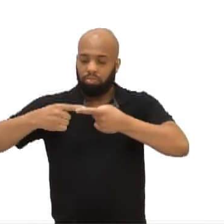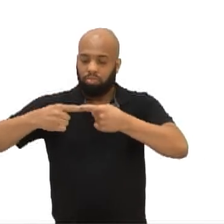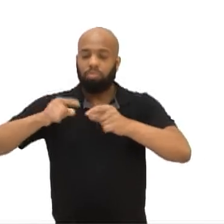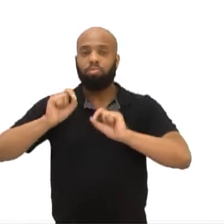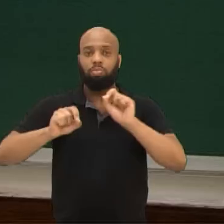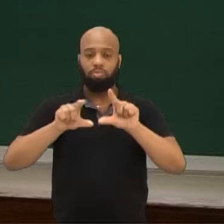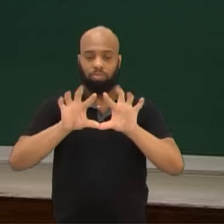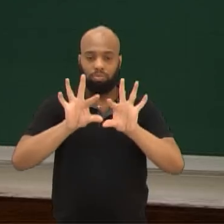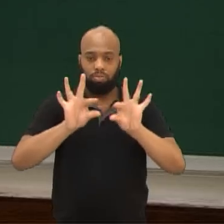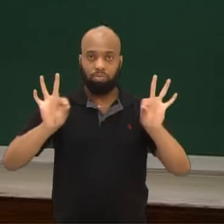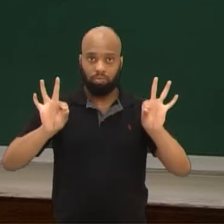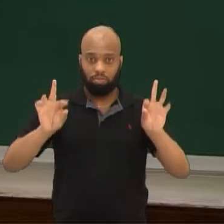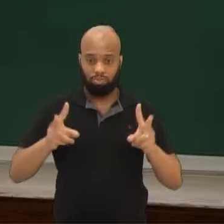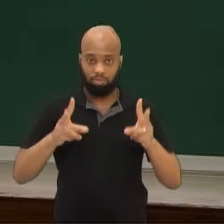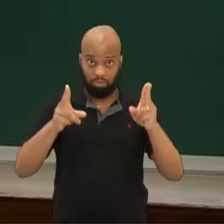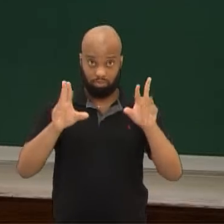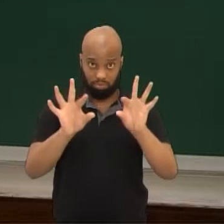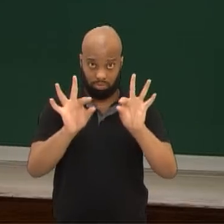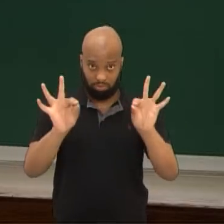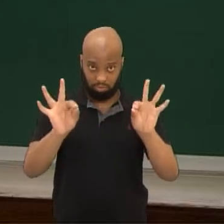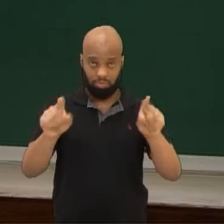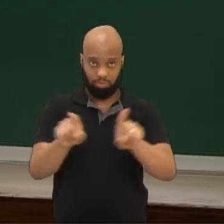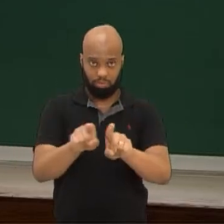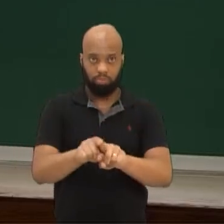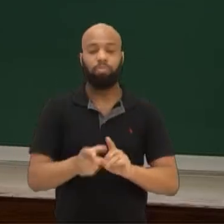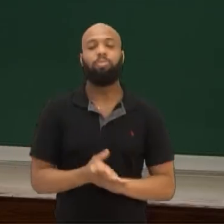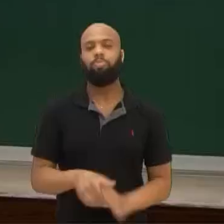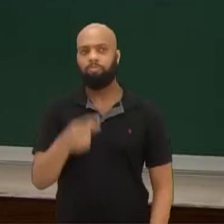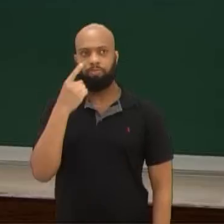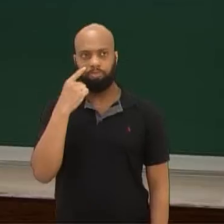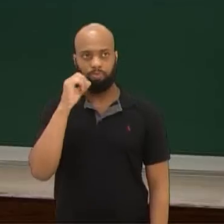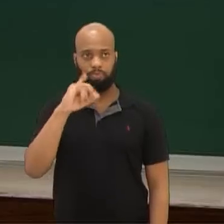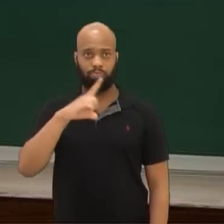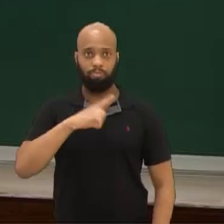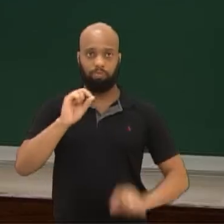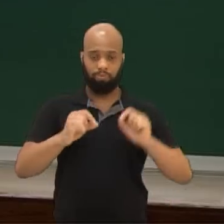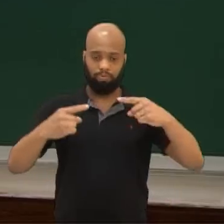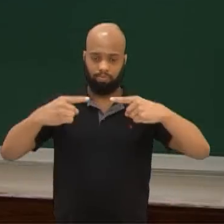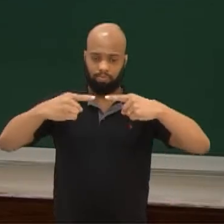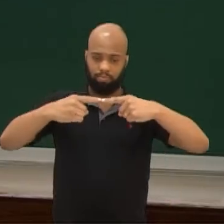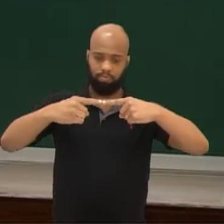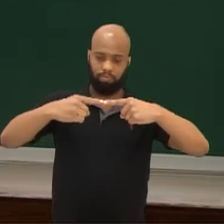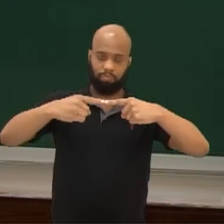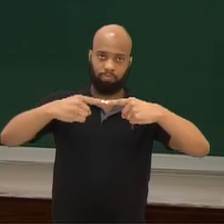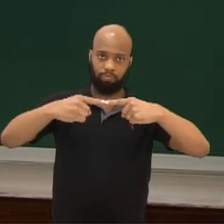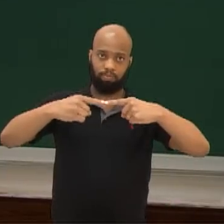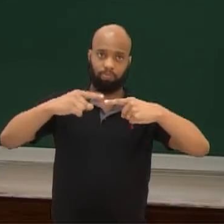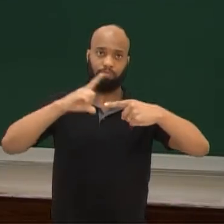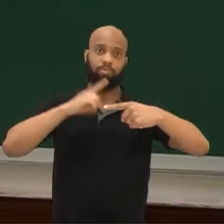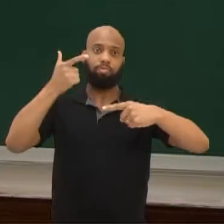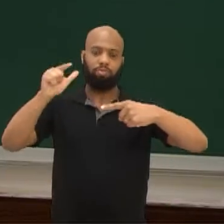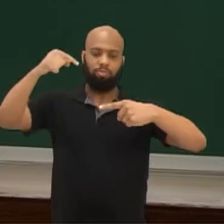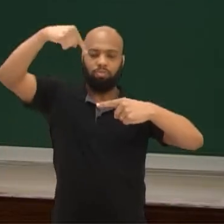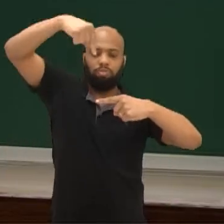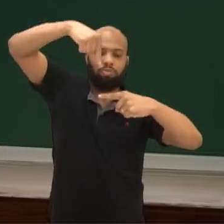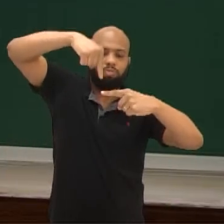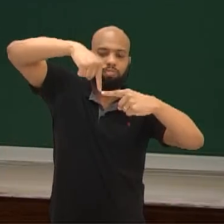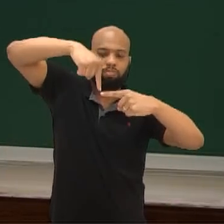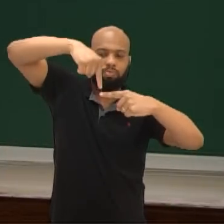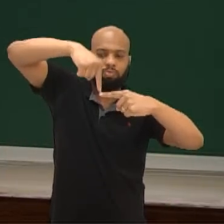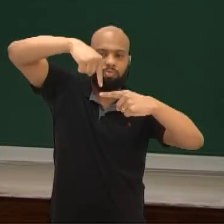as semirretas, ok? E olha o que acontece aqui se colocarmos aqui mais um lápis no encontro desses dois lápis